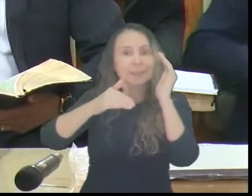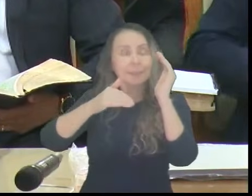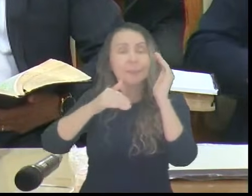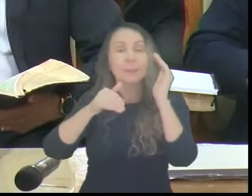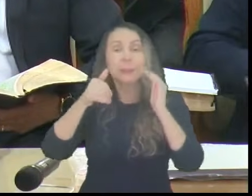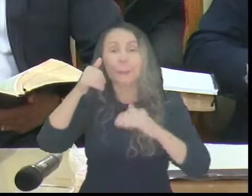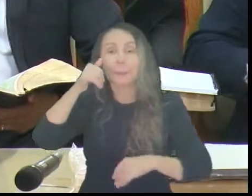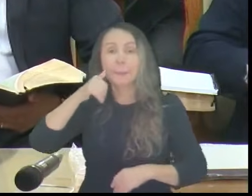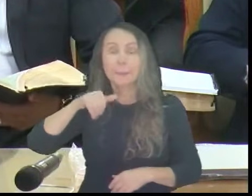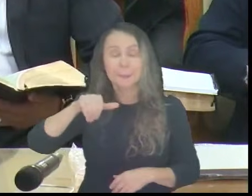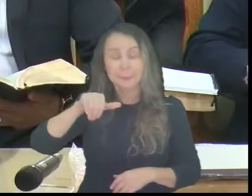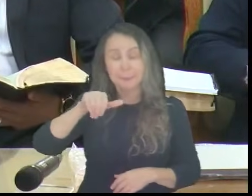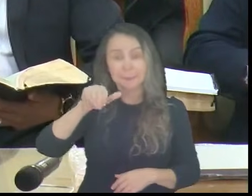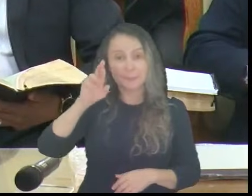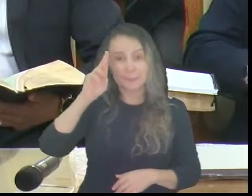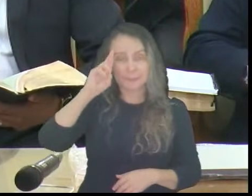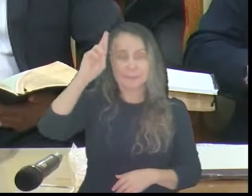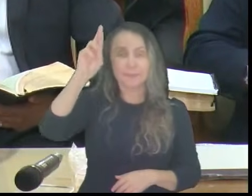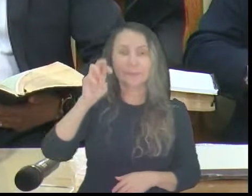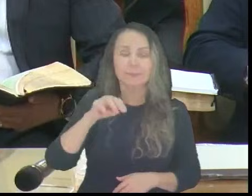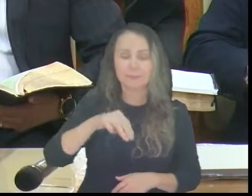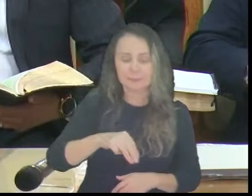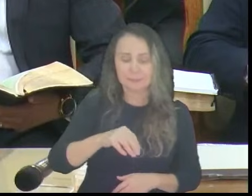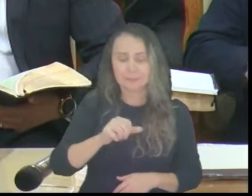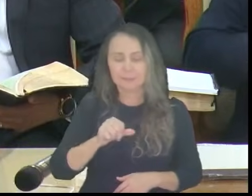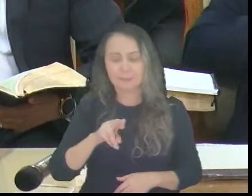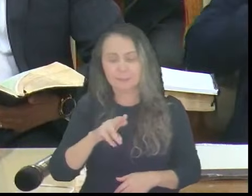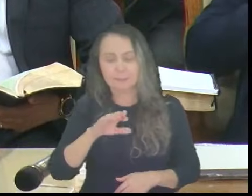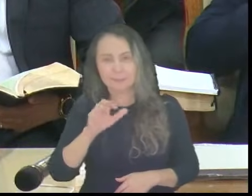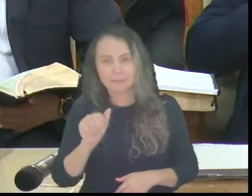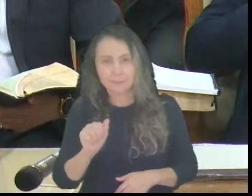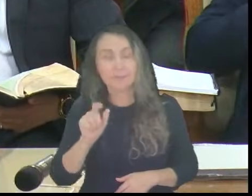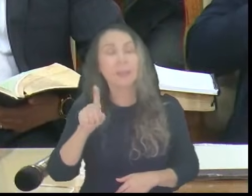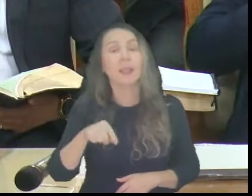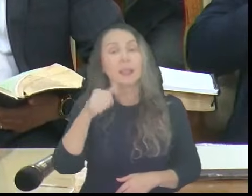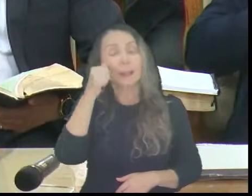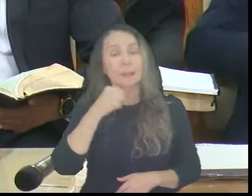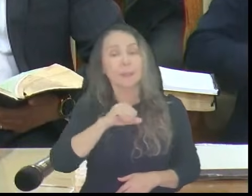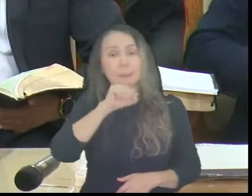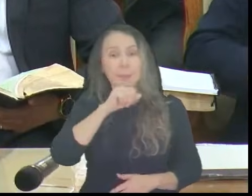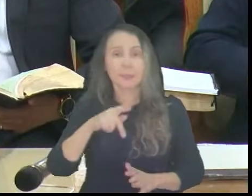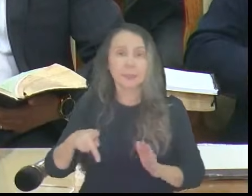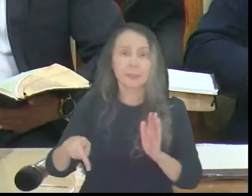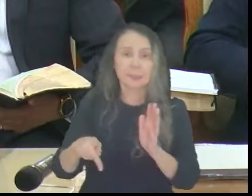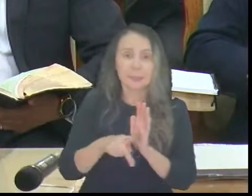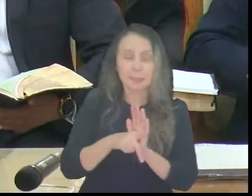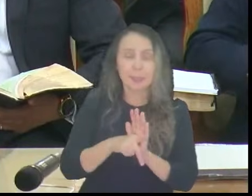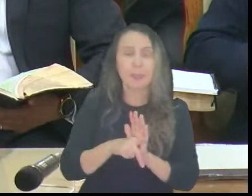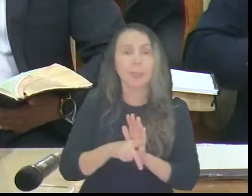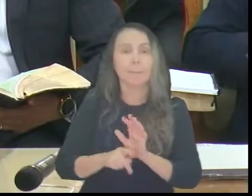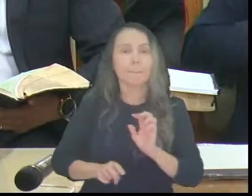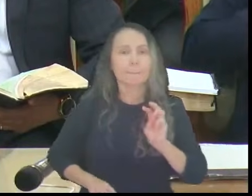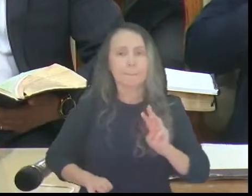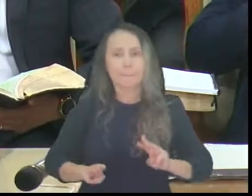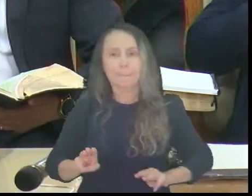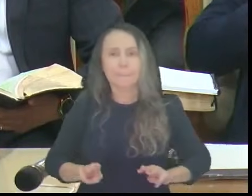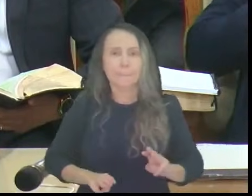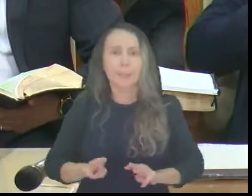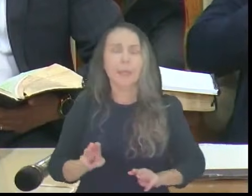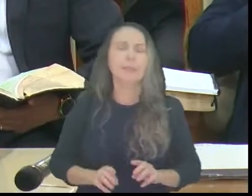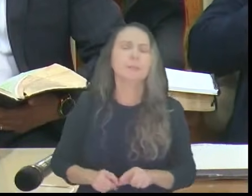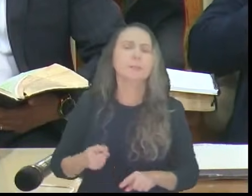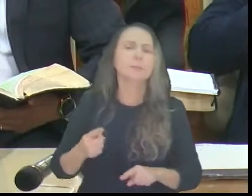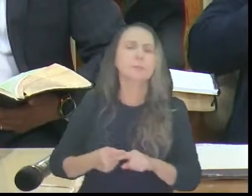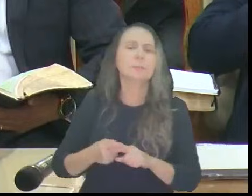Marcos, que a igreja se reunia. Por que a igreja não tinha templos? Aí vem a pergunta, por que não tinha? Quem